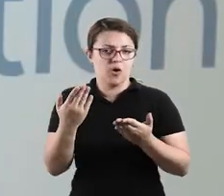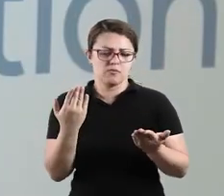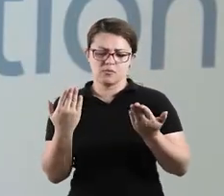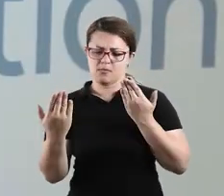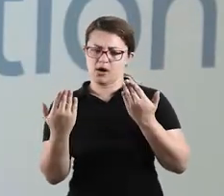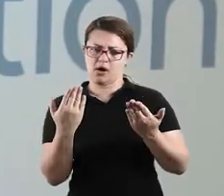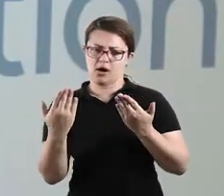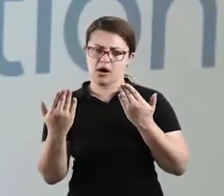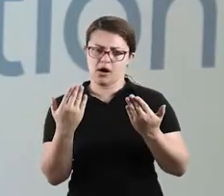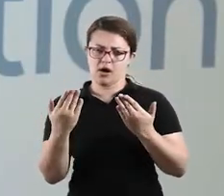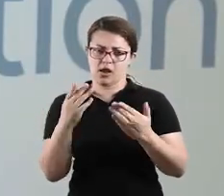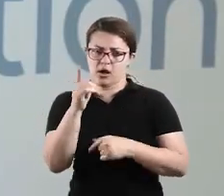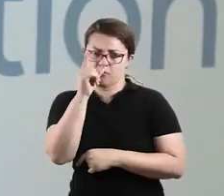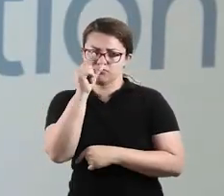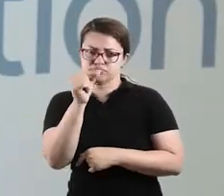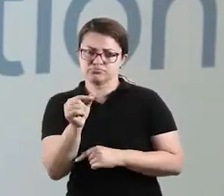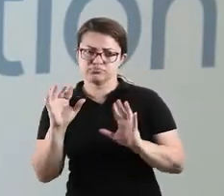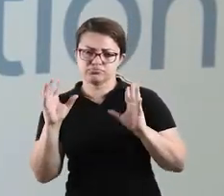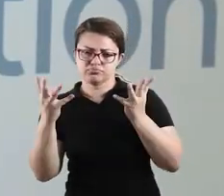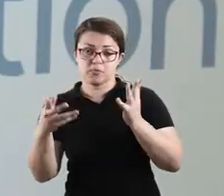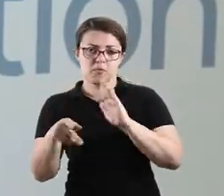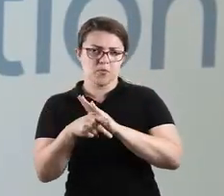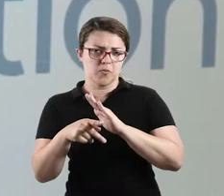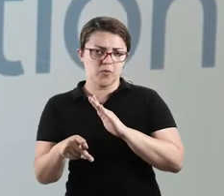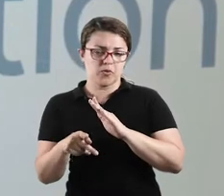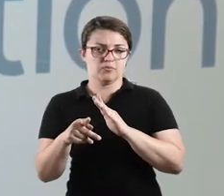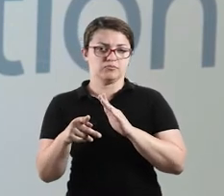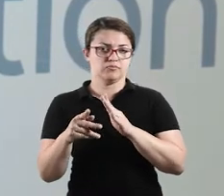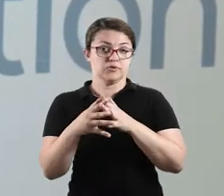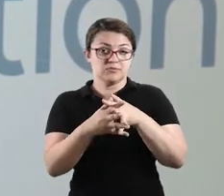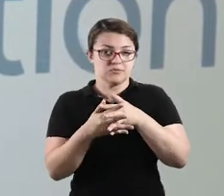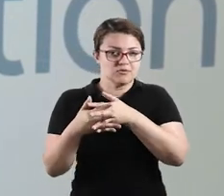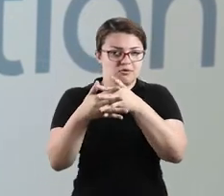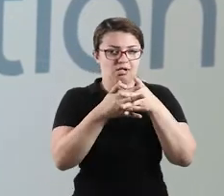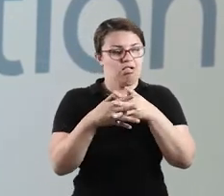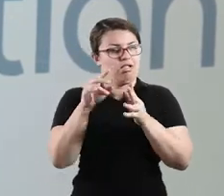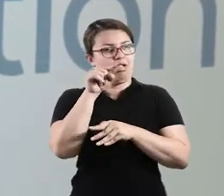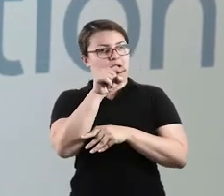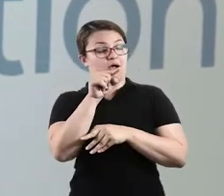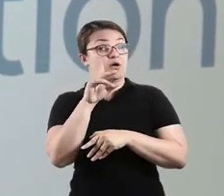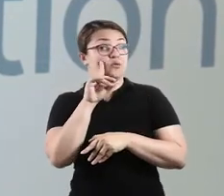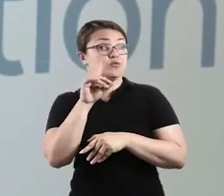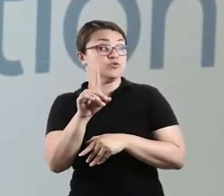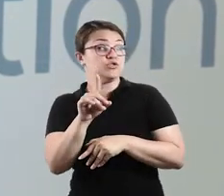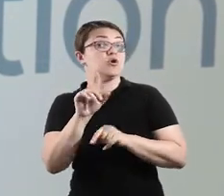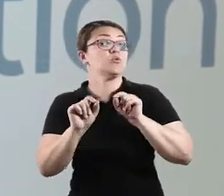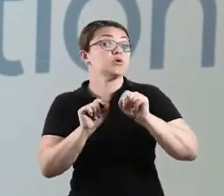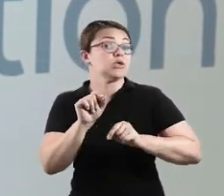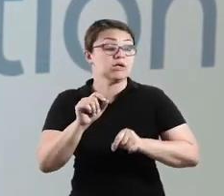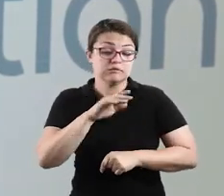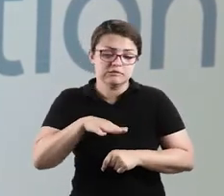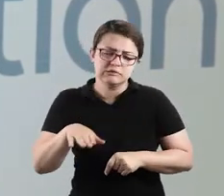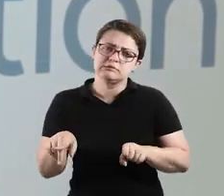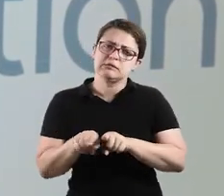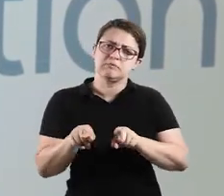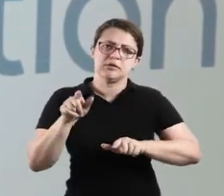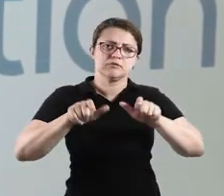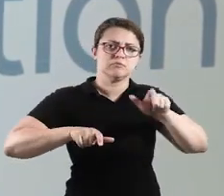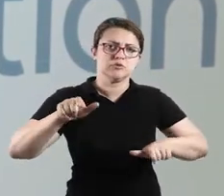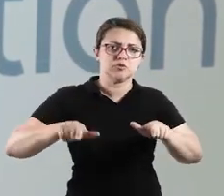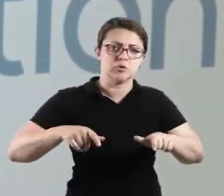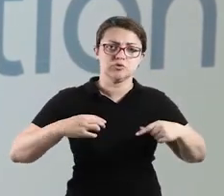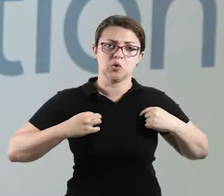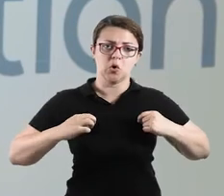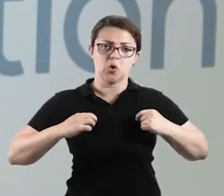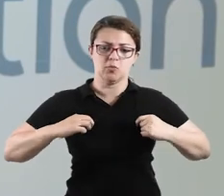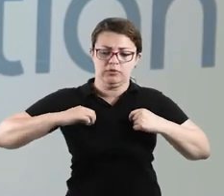o Halloween, que é da cultura norte-americana, tudo bem? O Halloween, ele é lá nos Estados Unidos o dia que as crianças e as pessoas